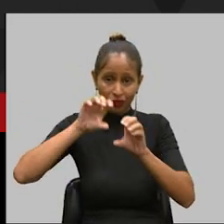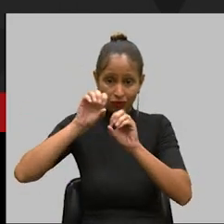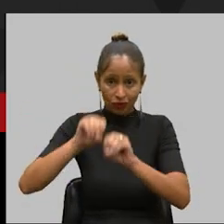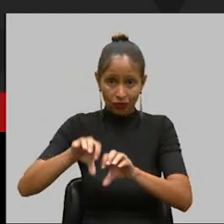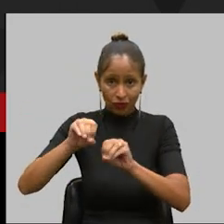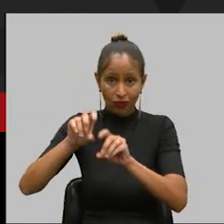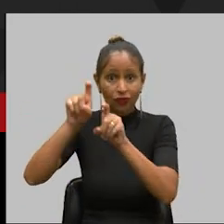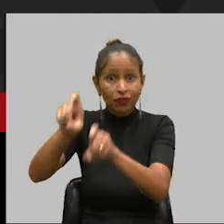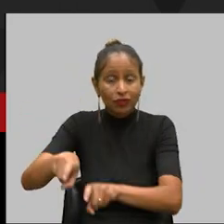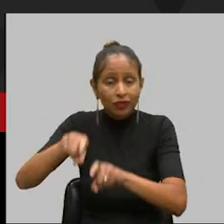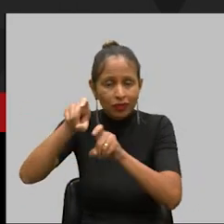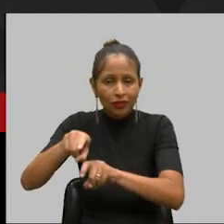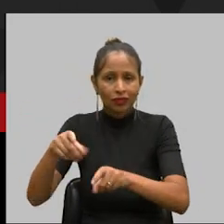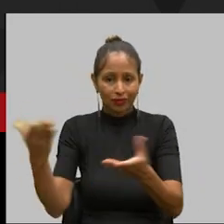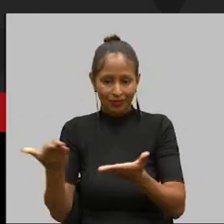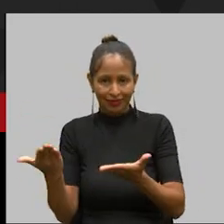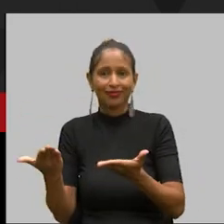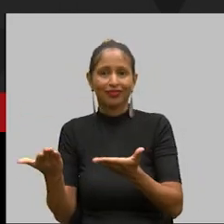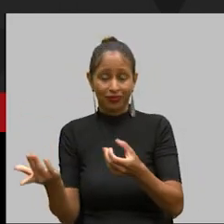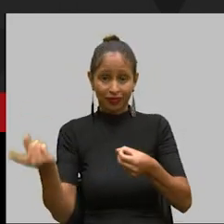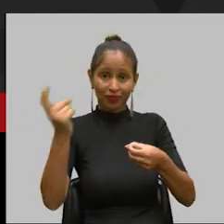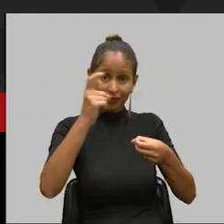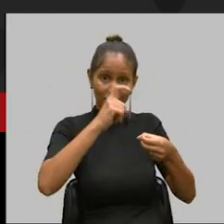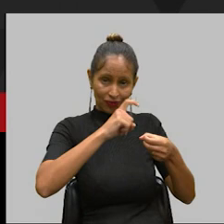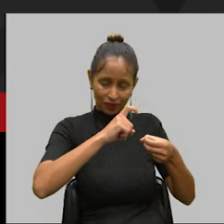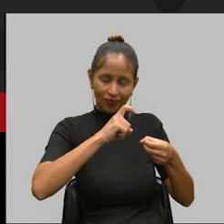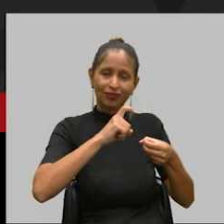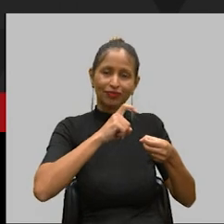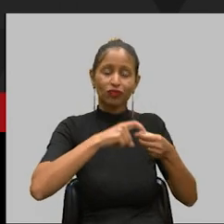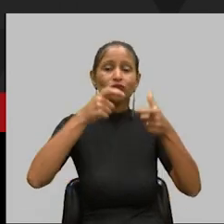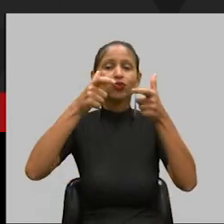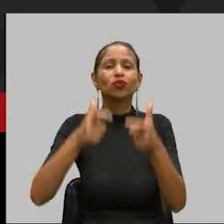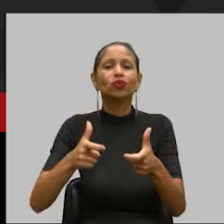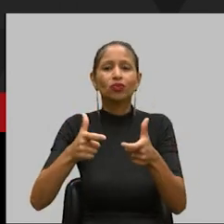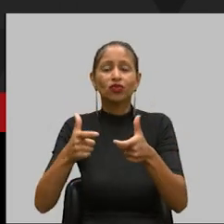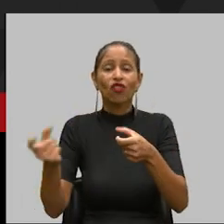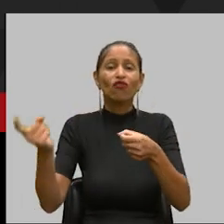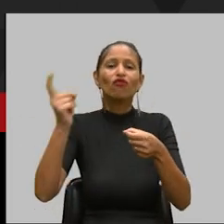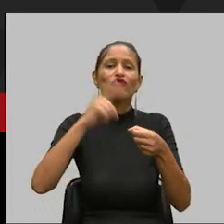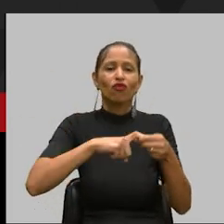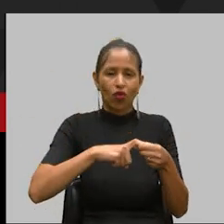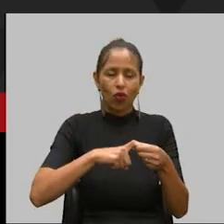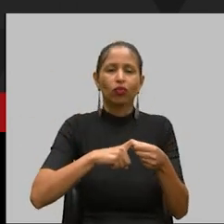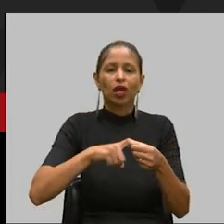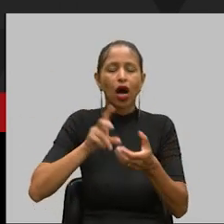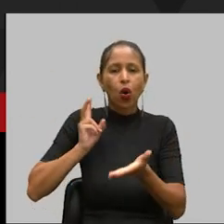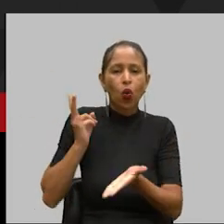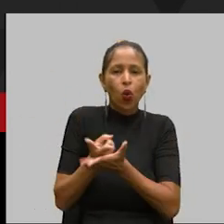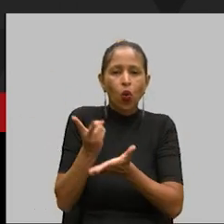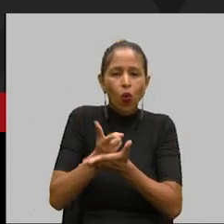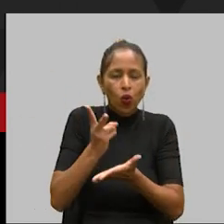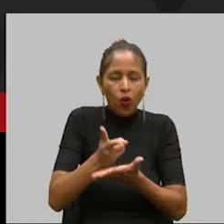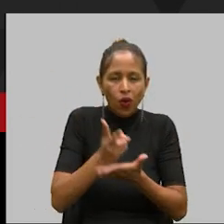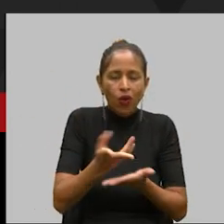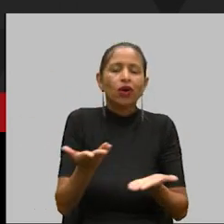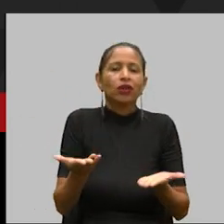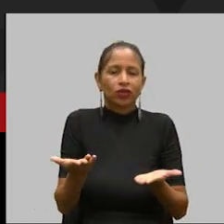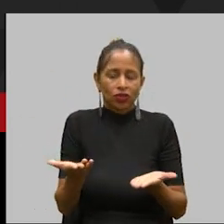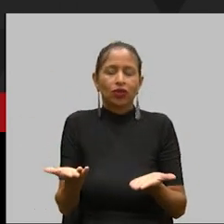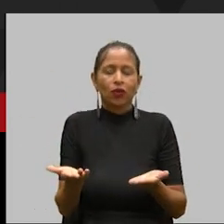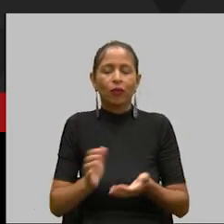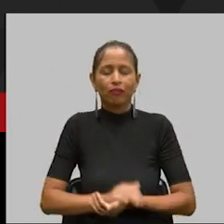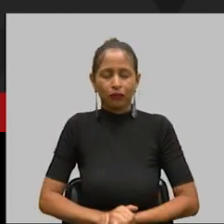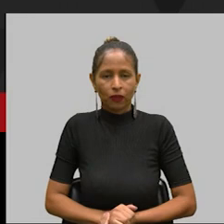campo que agora ela se encontra num ambiente de retomada de continuidade né e